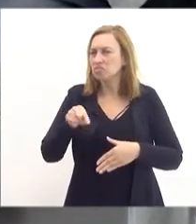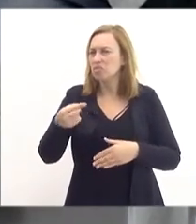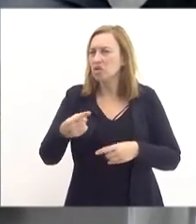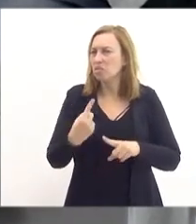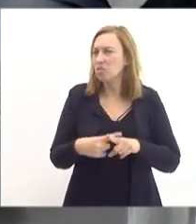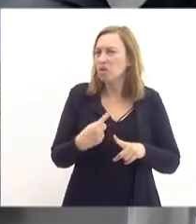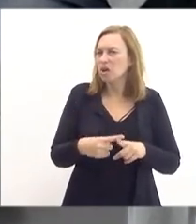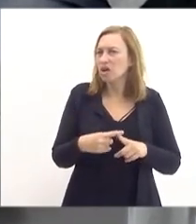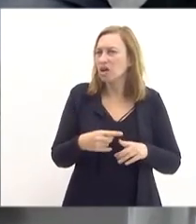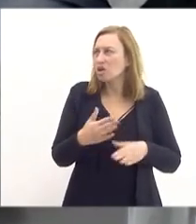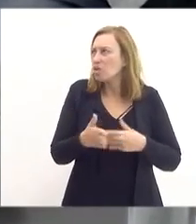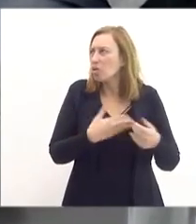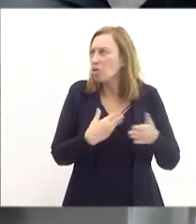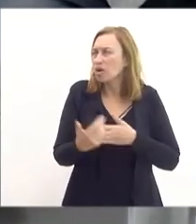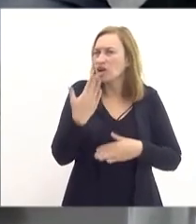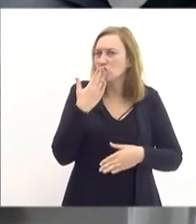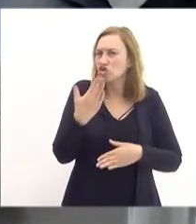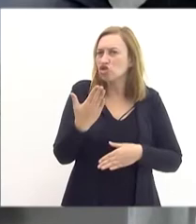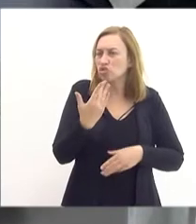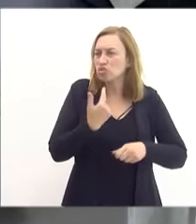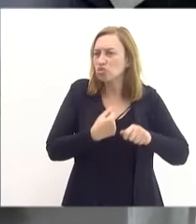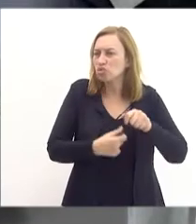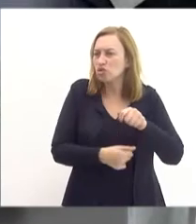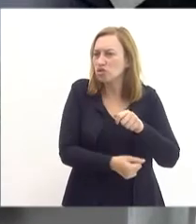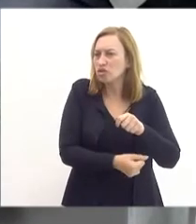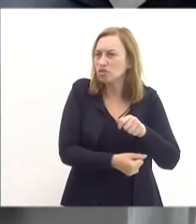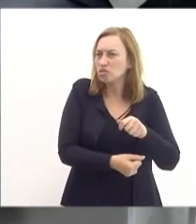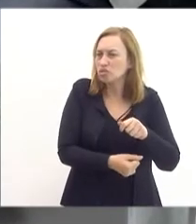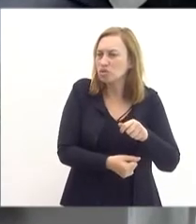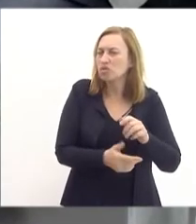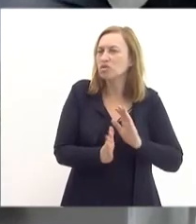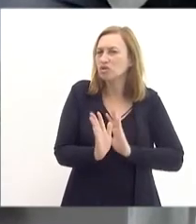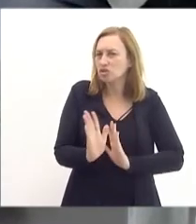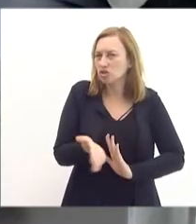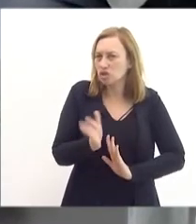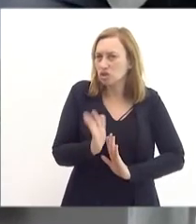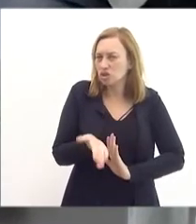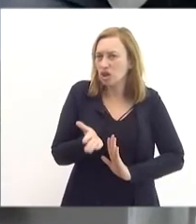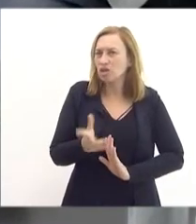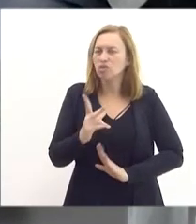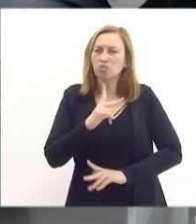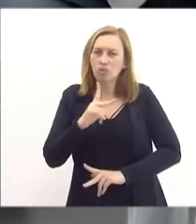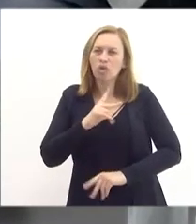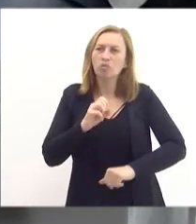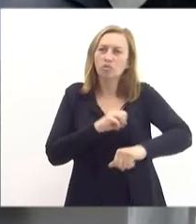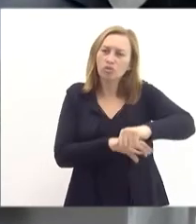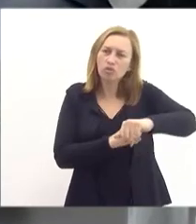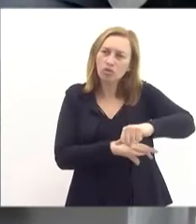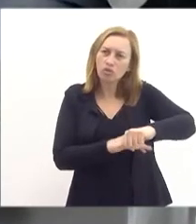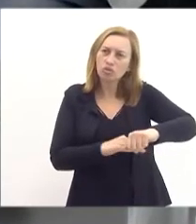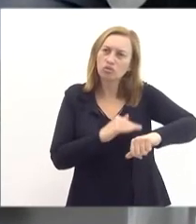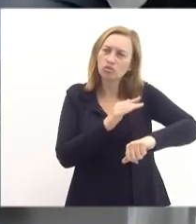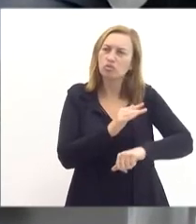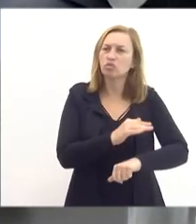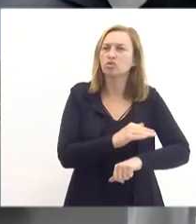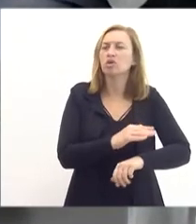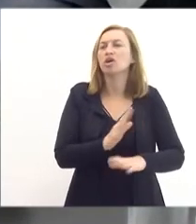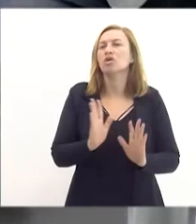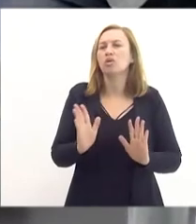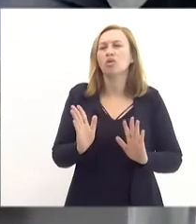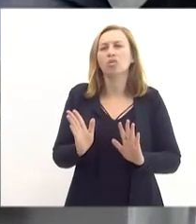o todo, qualquer tipo de aplicação financeira sem rendimento já seria a composição de receita do próprio fundo. Ô Jefferson, olha